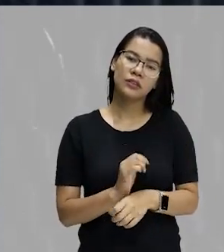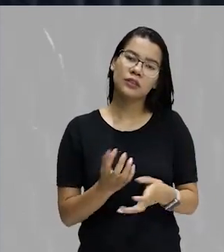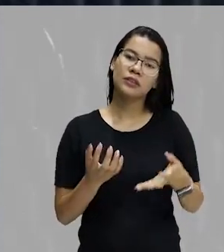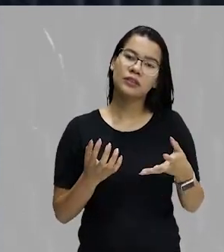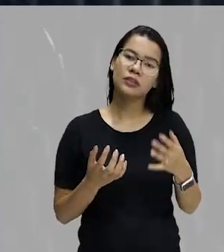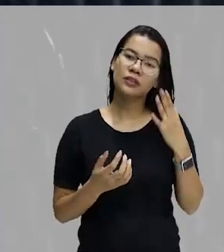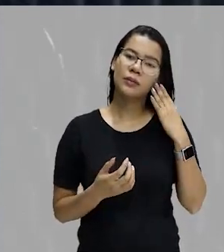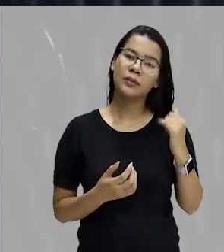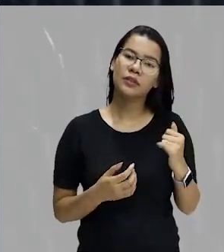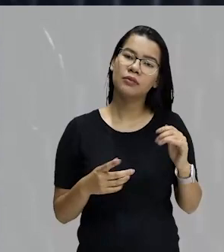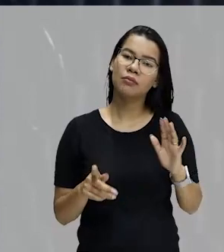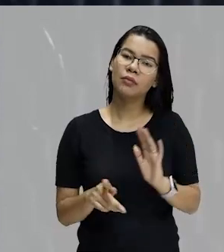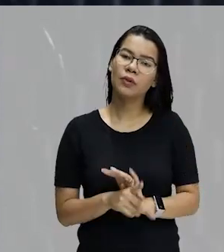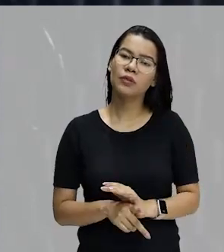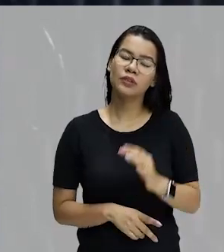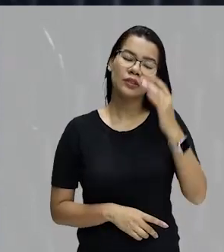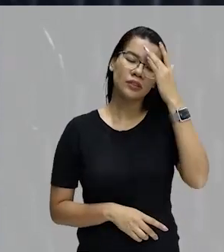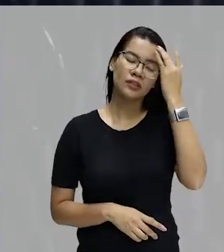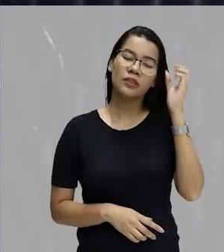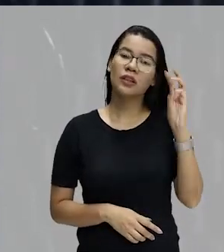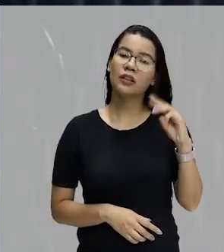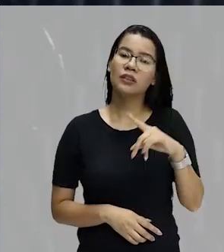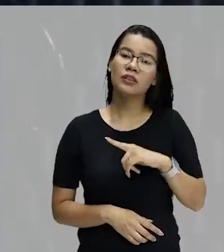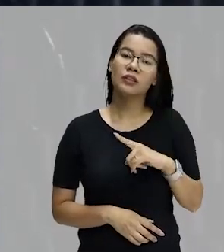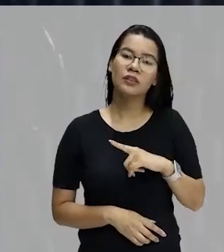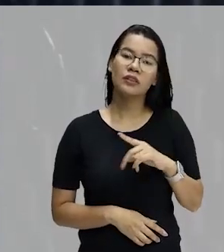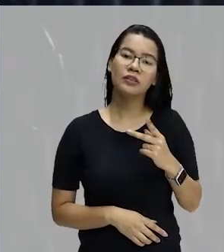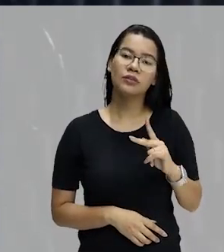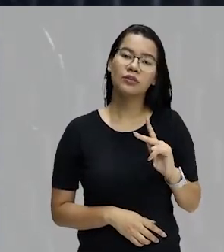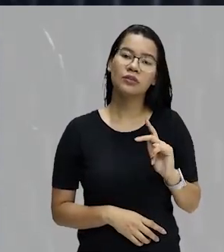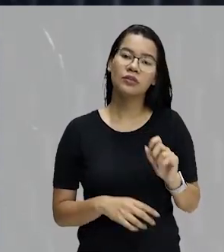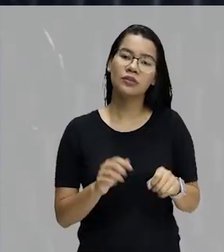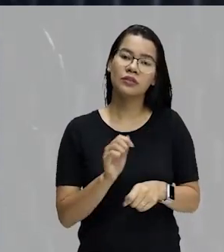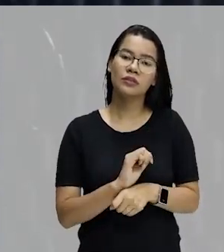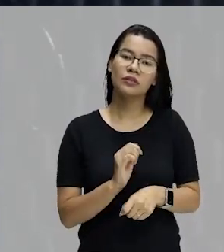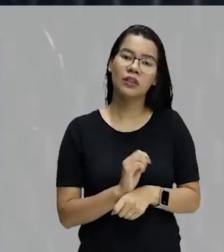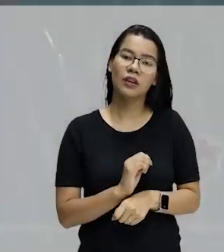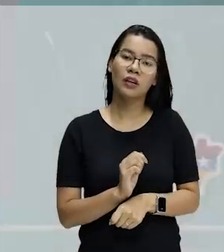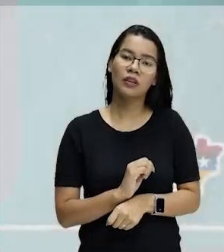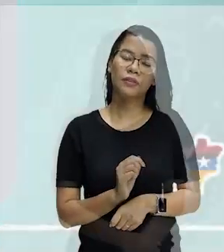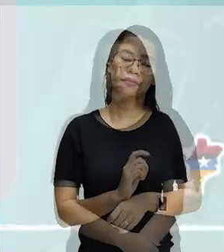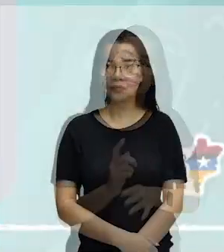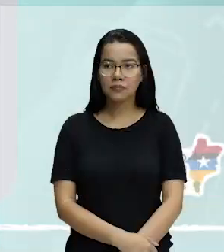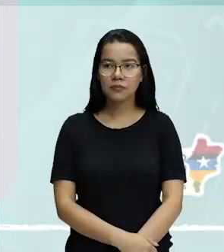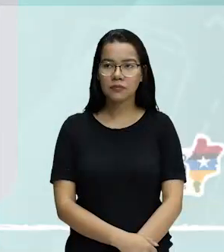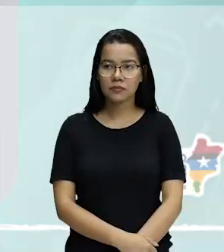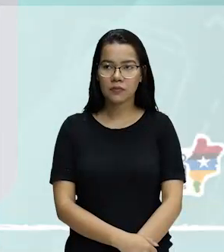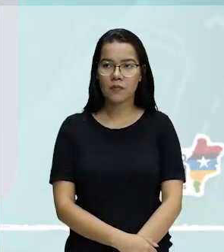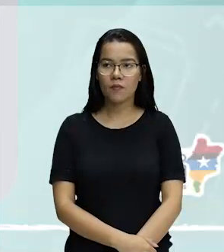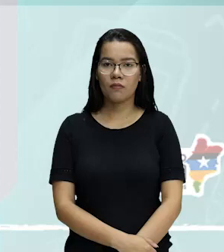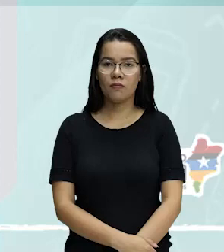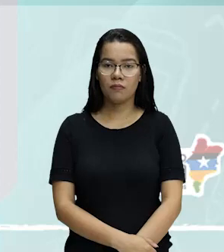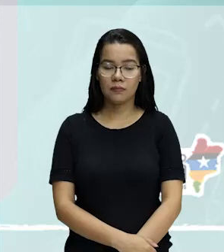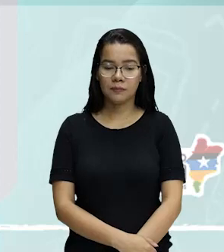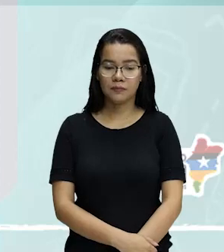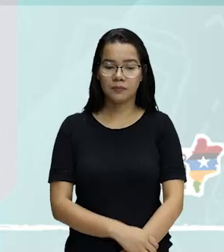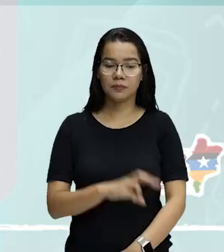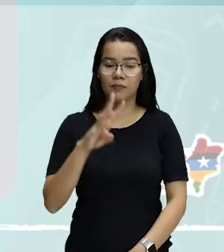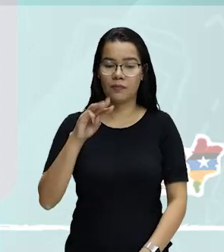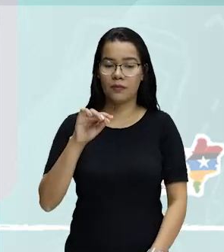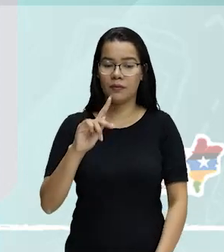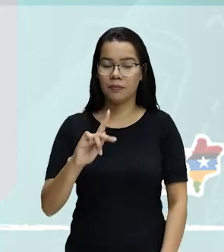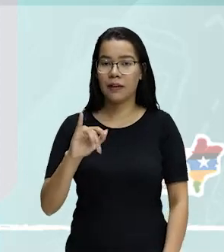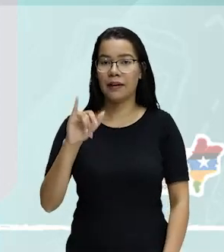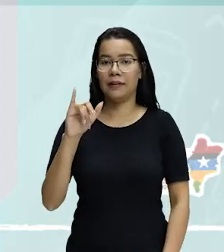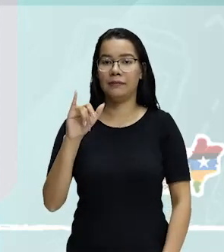a posse, quem é que tem a propriedade desses carros que estão sendo perguntados, tá? Why é o porquê